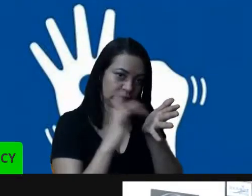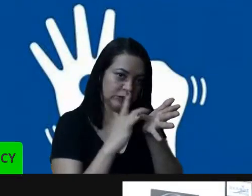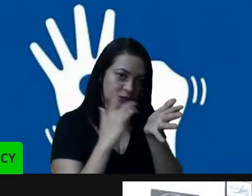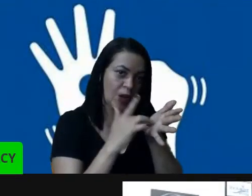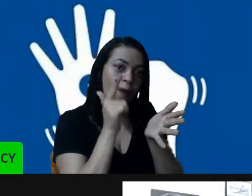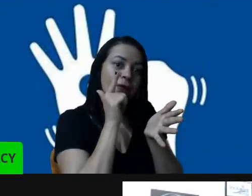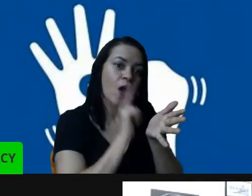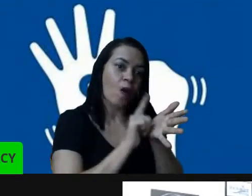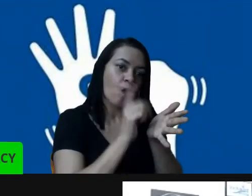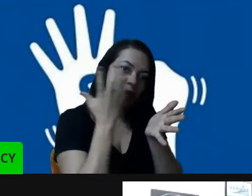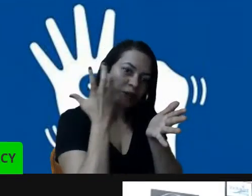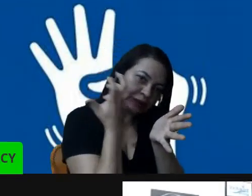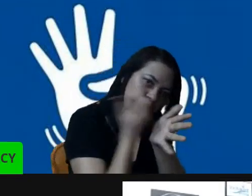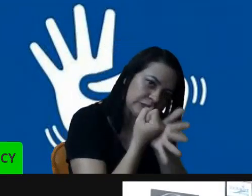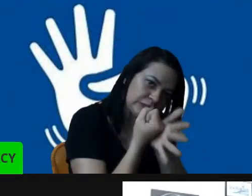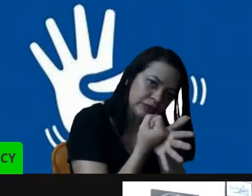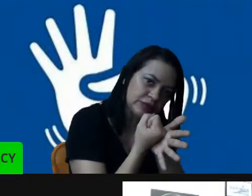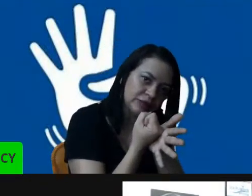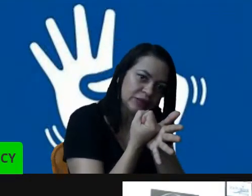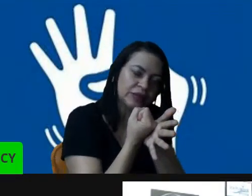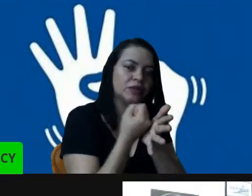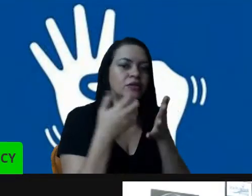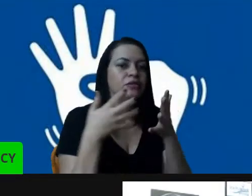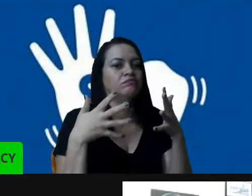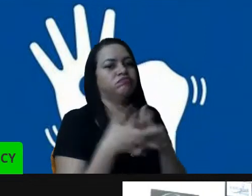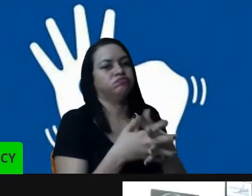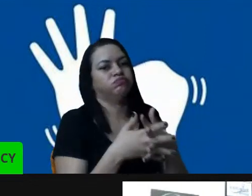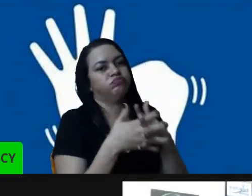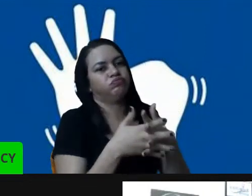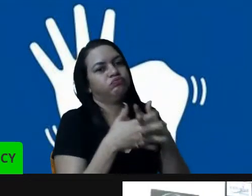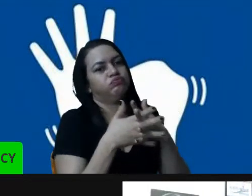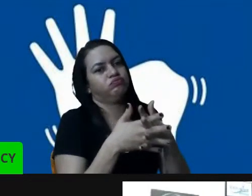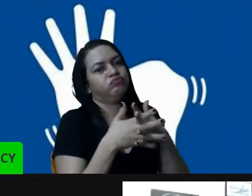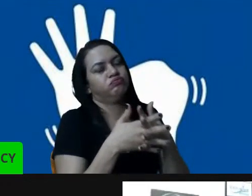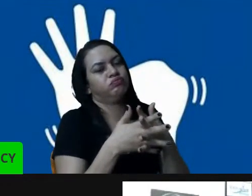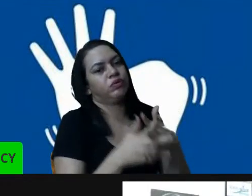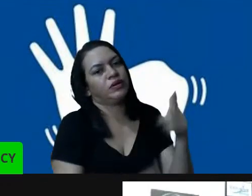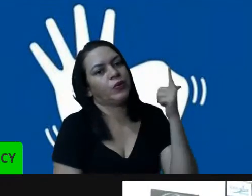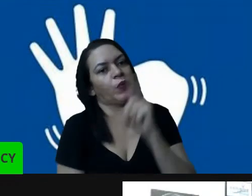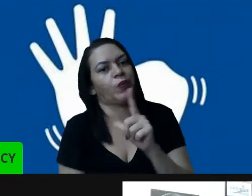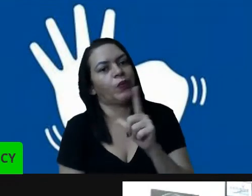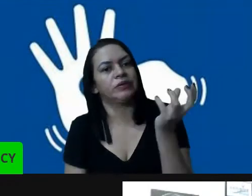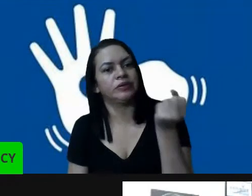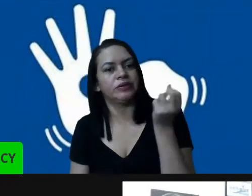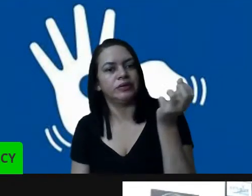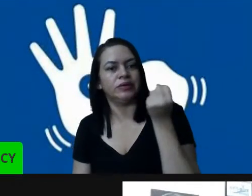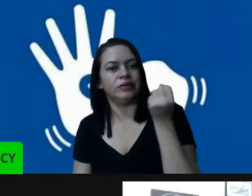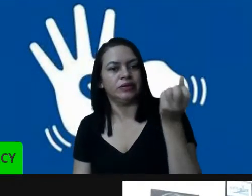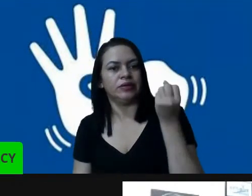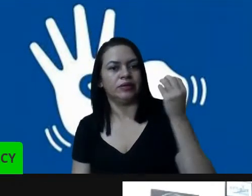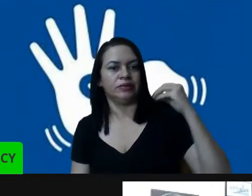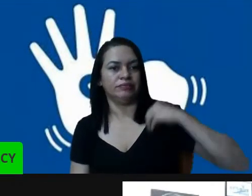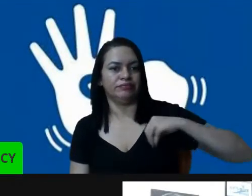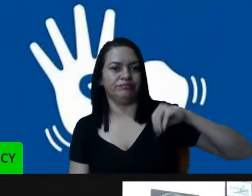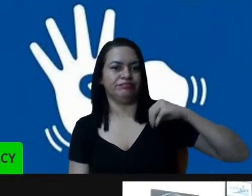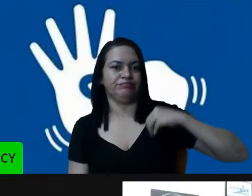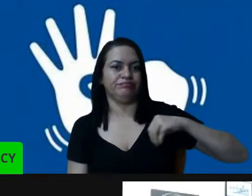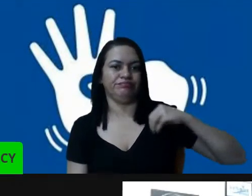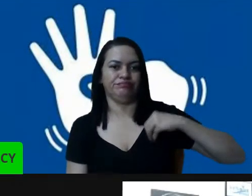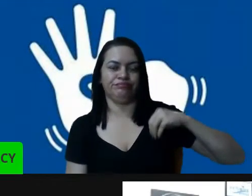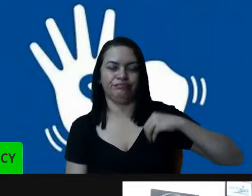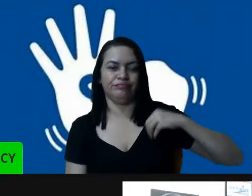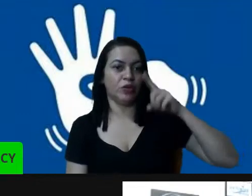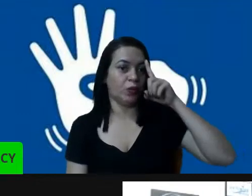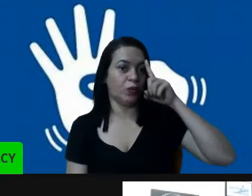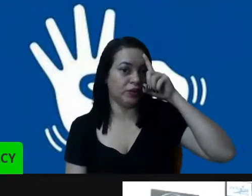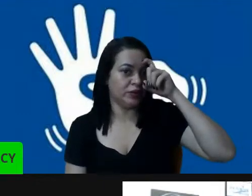mega complicado até eu conseguir o meu benefício emergencial. Então aí a gente já tem um abismo enorme entre